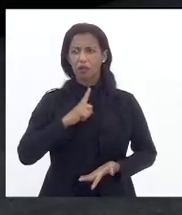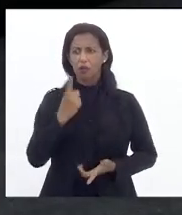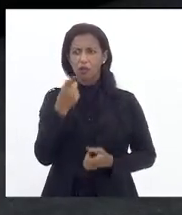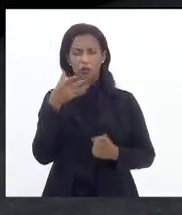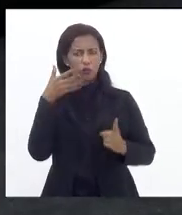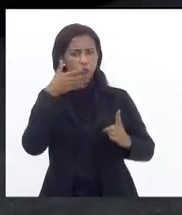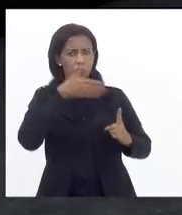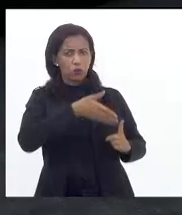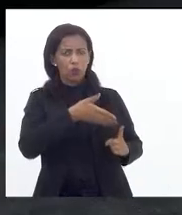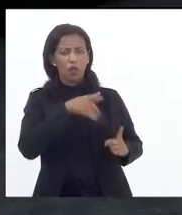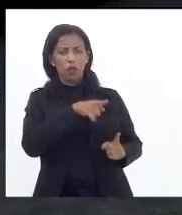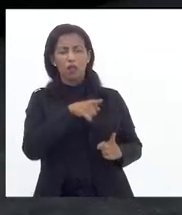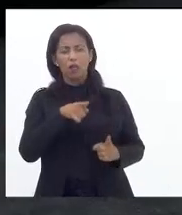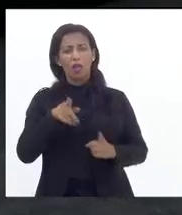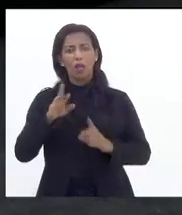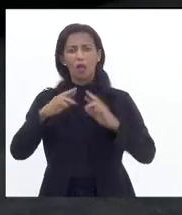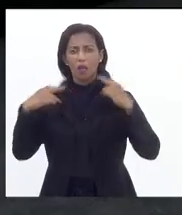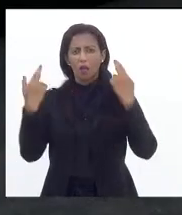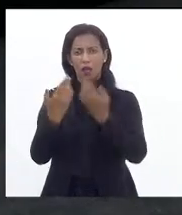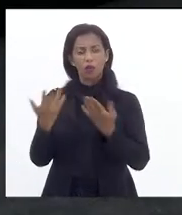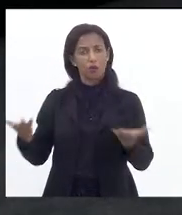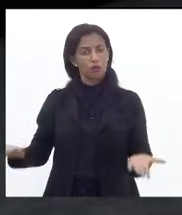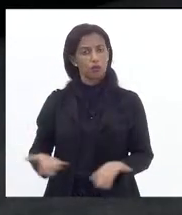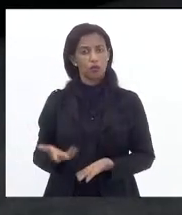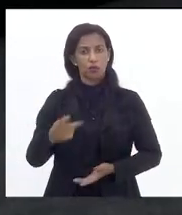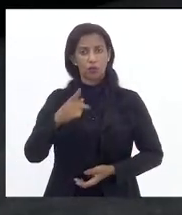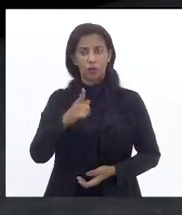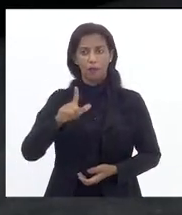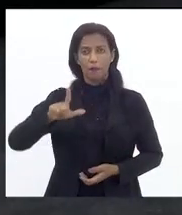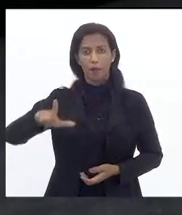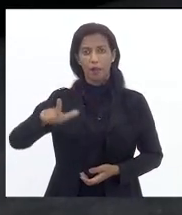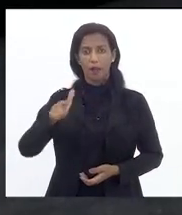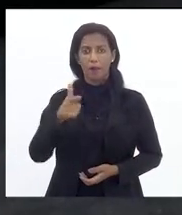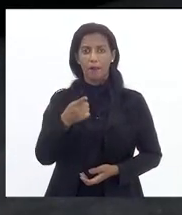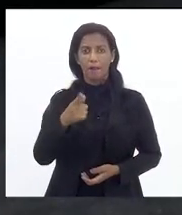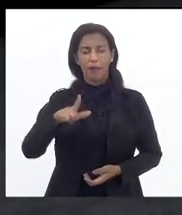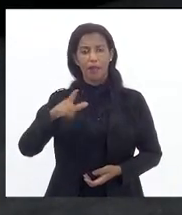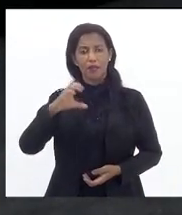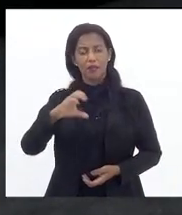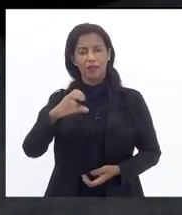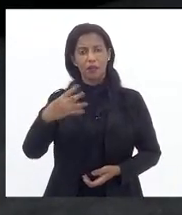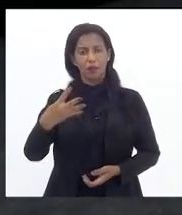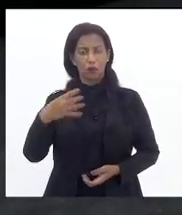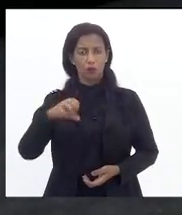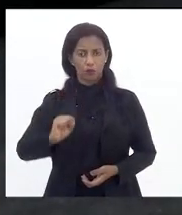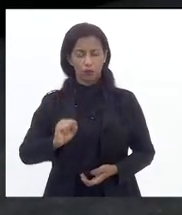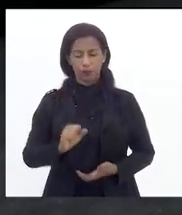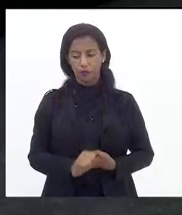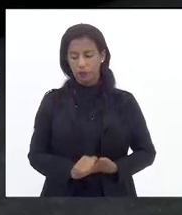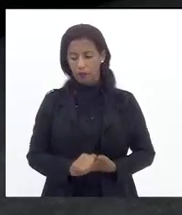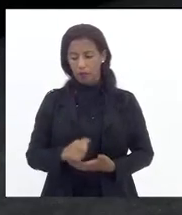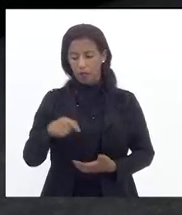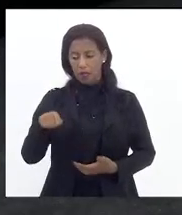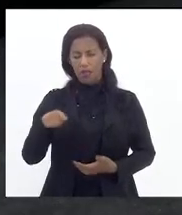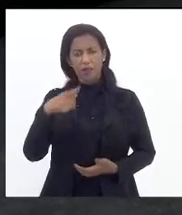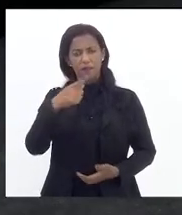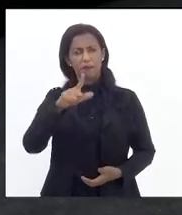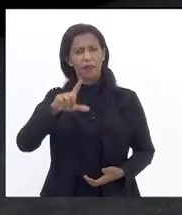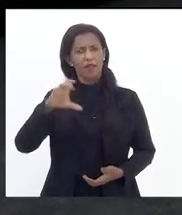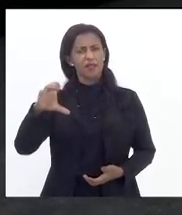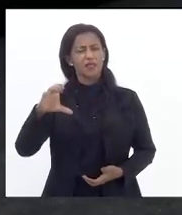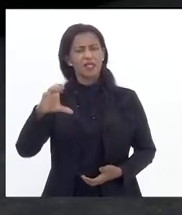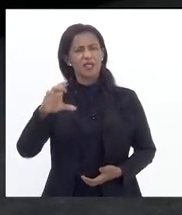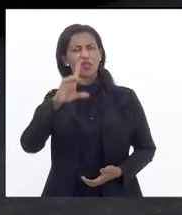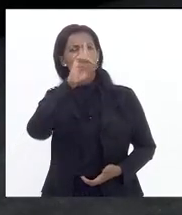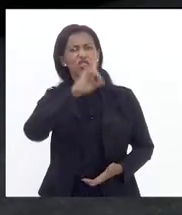caso específico que é da audiência de hoje que a sobre o pele né o pé e 48 espere se ele só tira